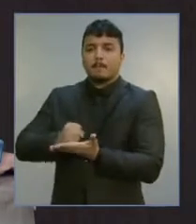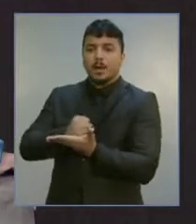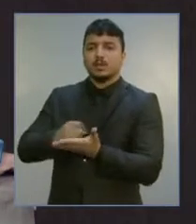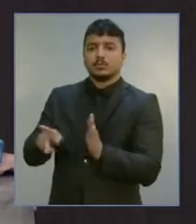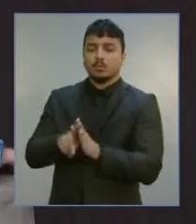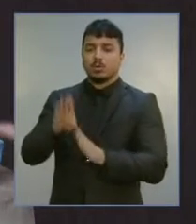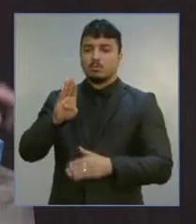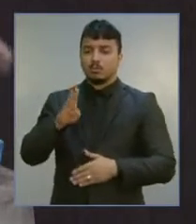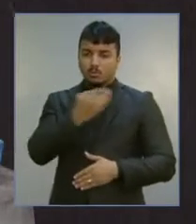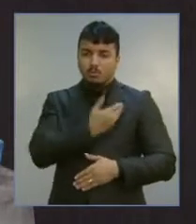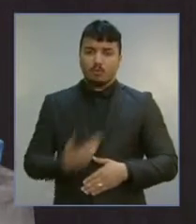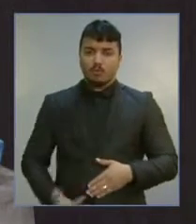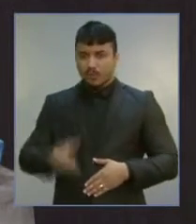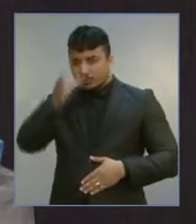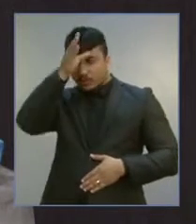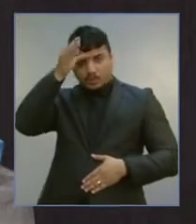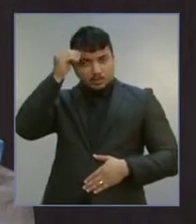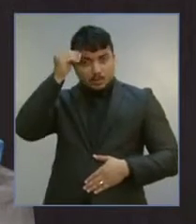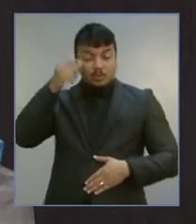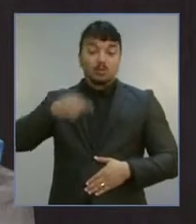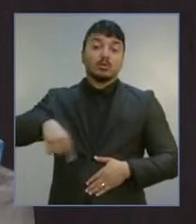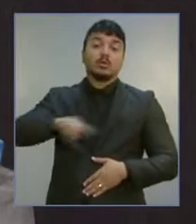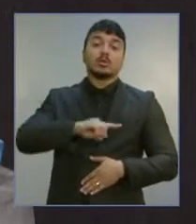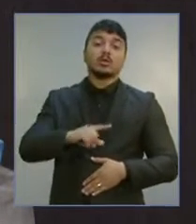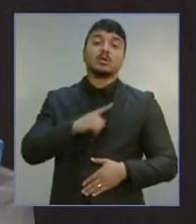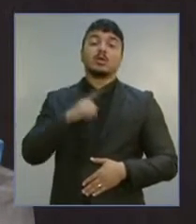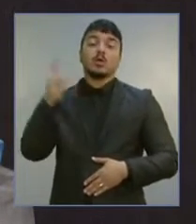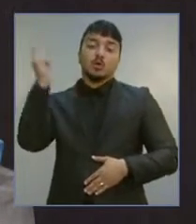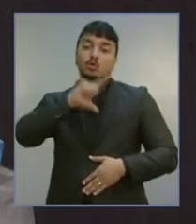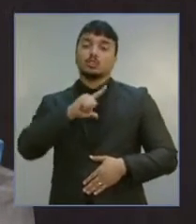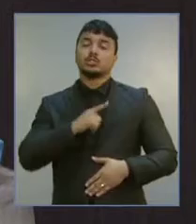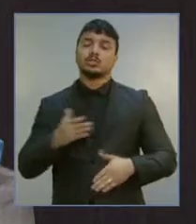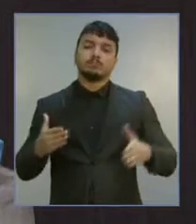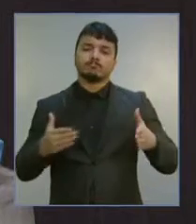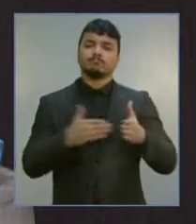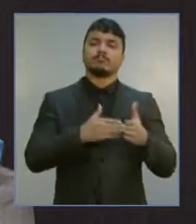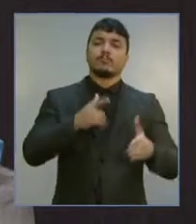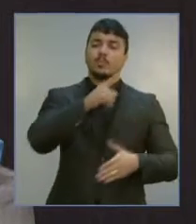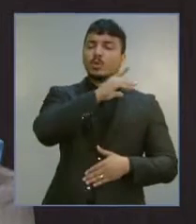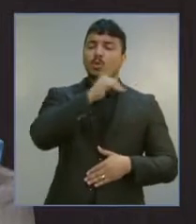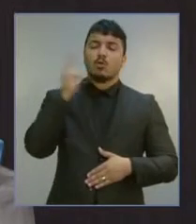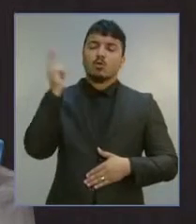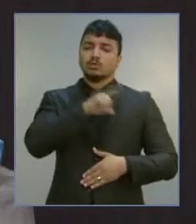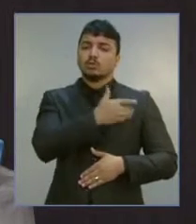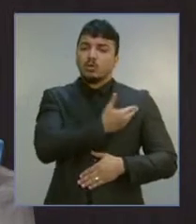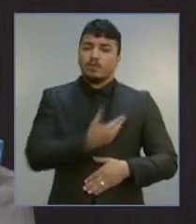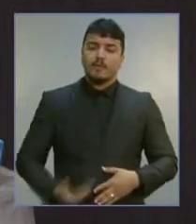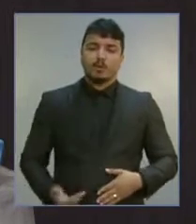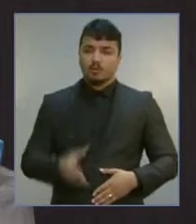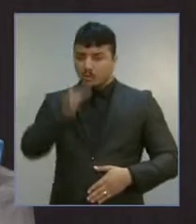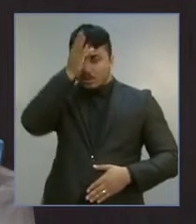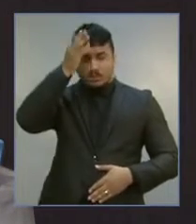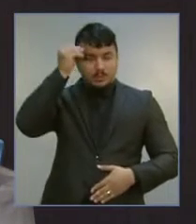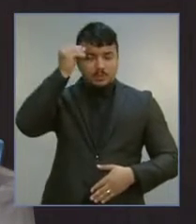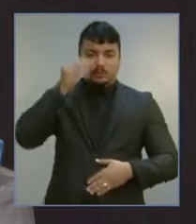camilo estas vozes cheguem até o governador camilo santana